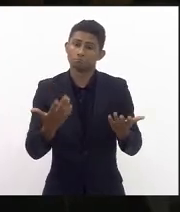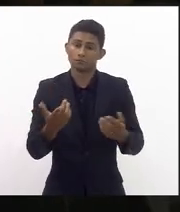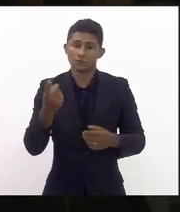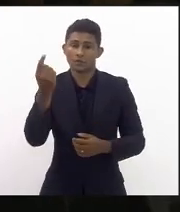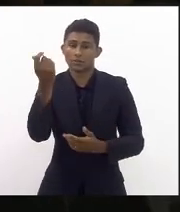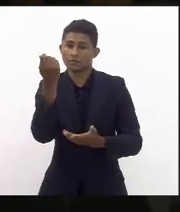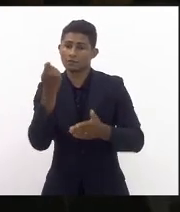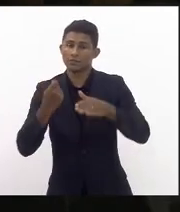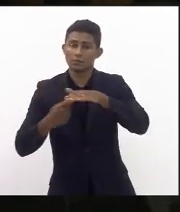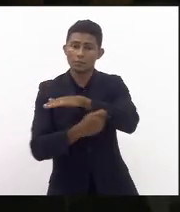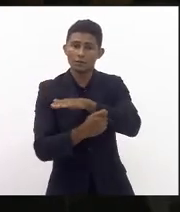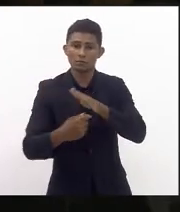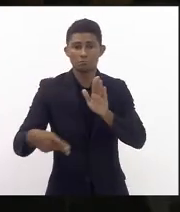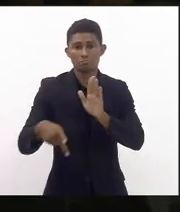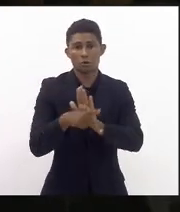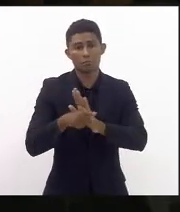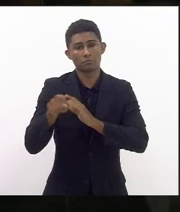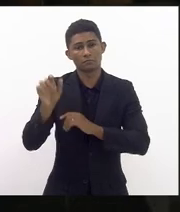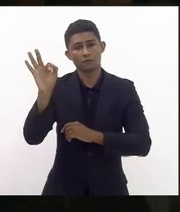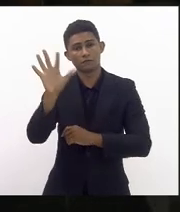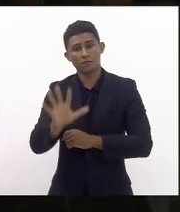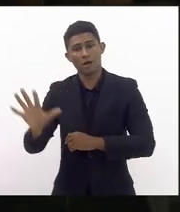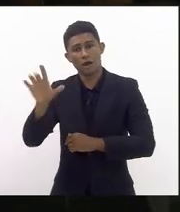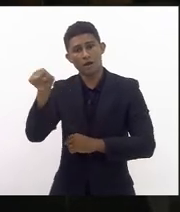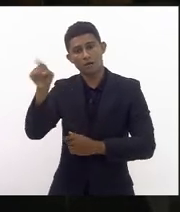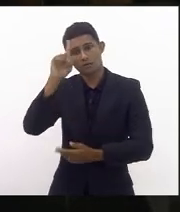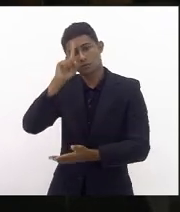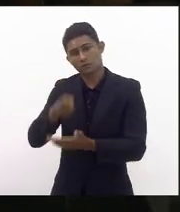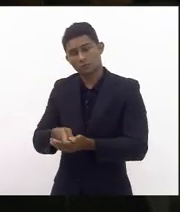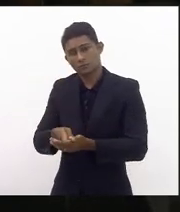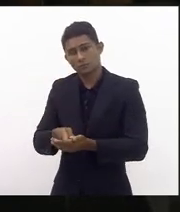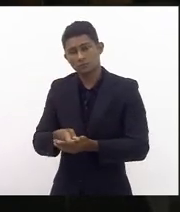federal, decisão federal, quem deveria